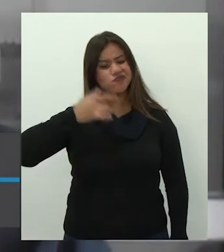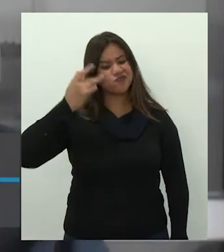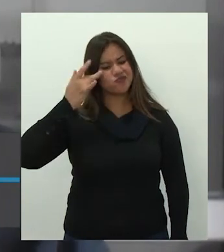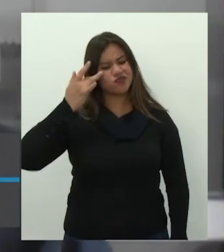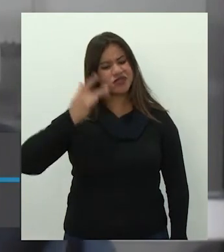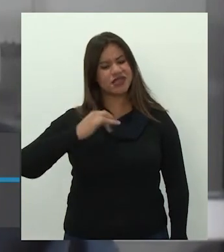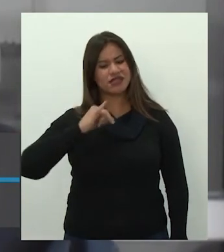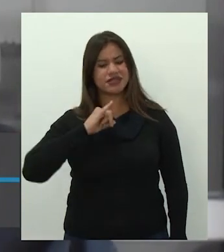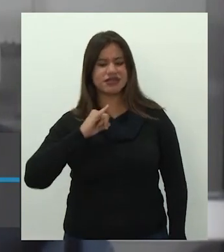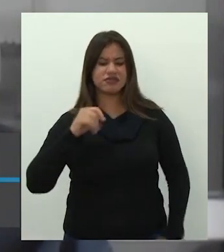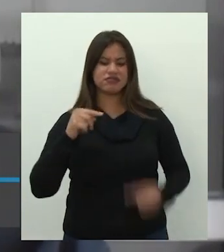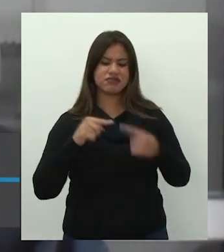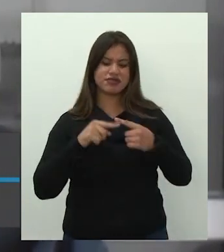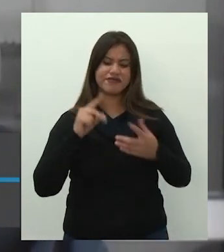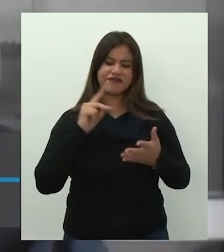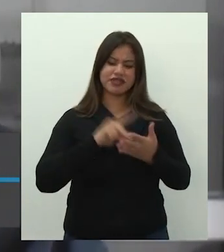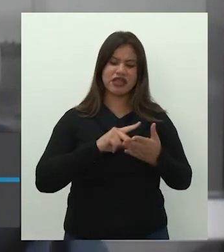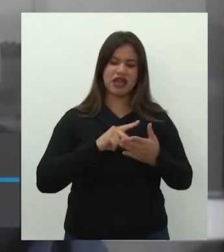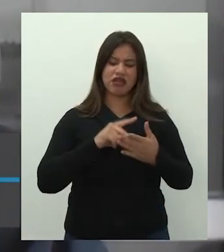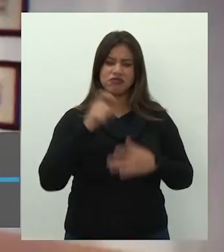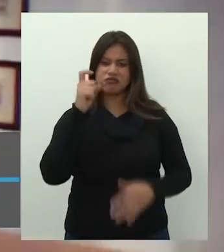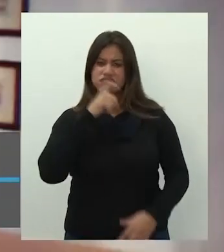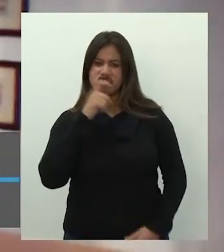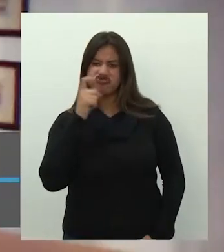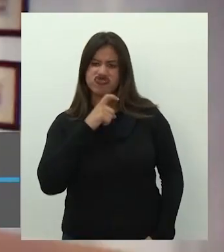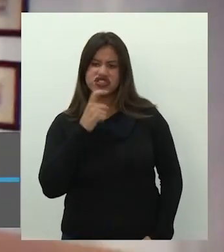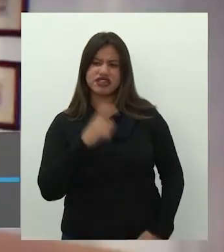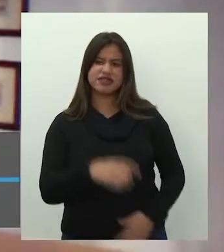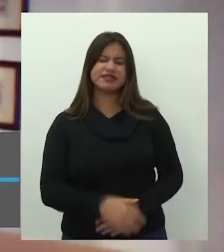ou verdade, né? O que a senhora pode dizer sobre isso? Então,